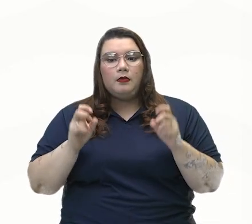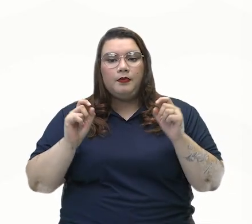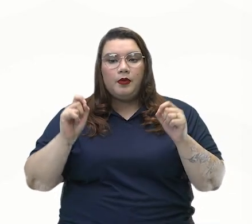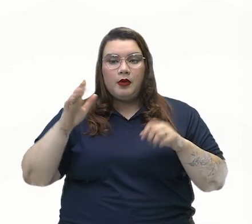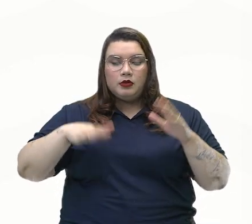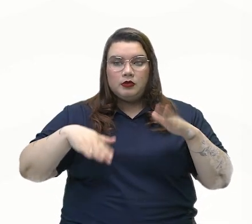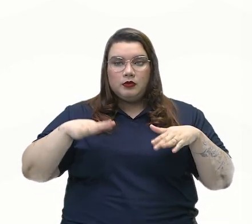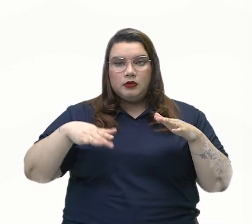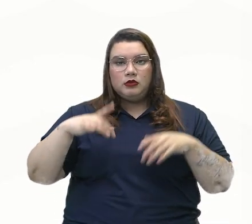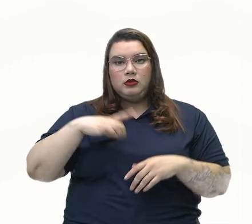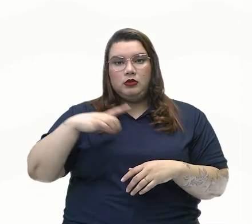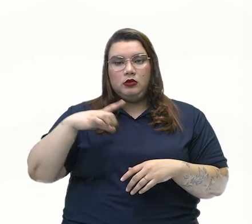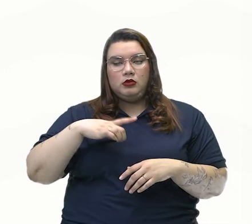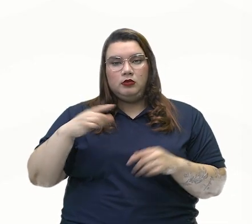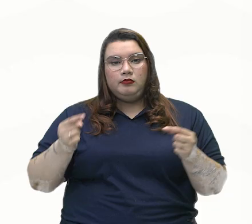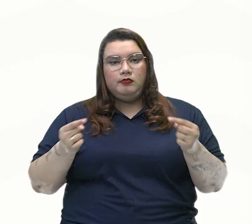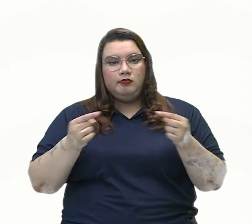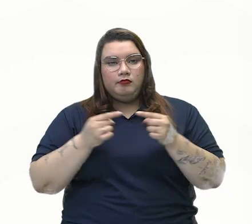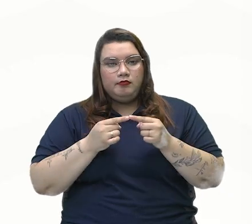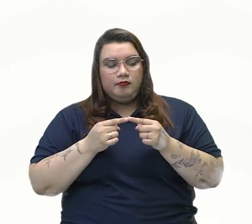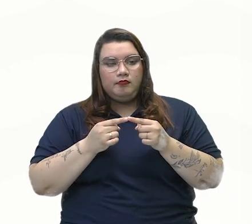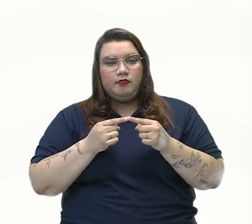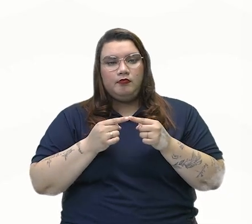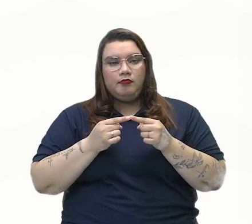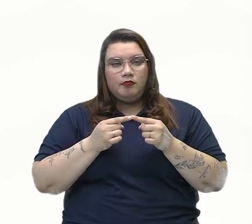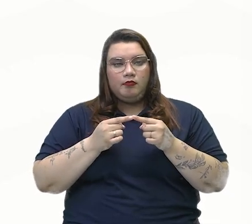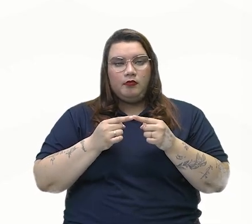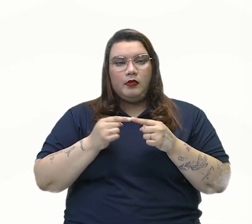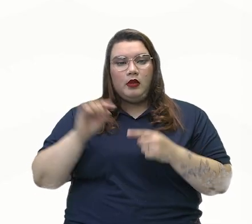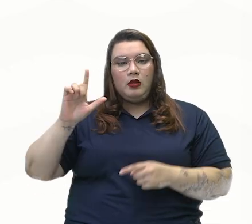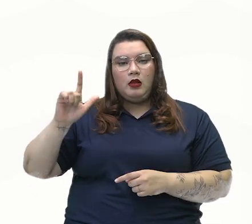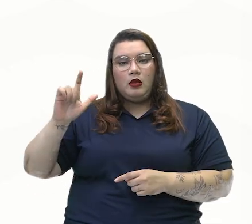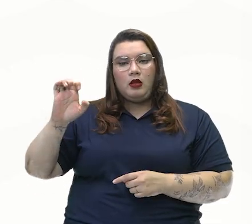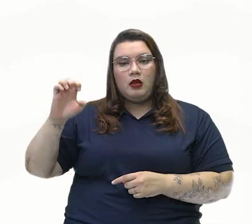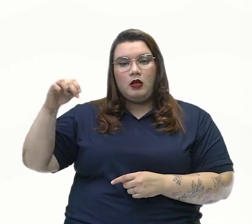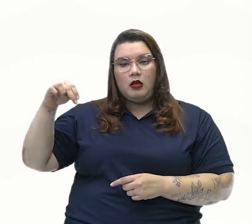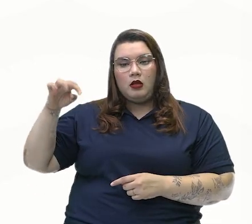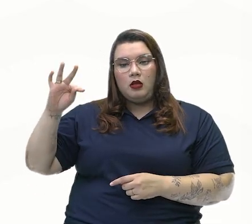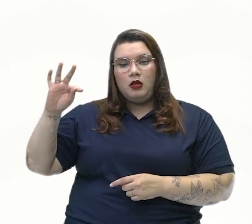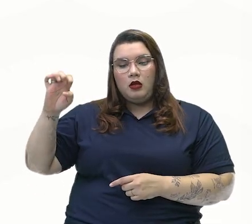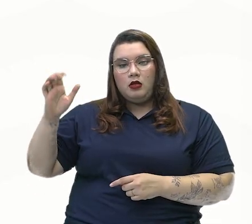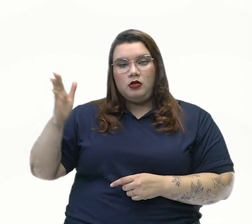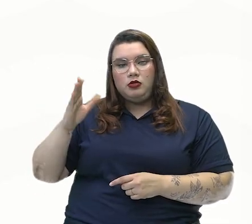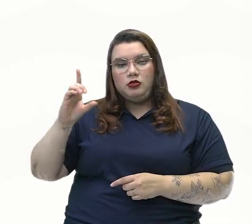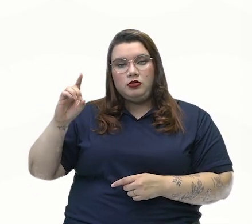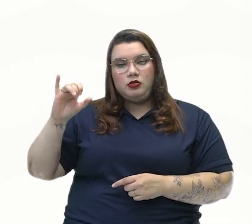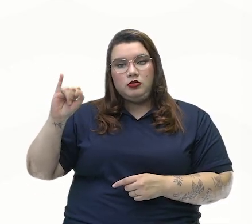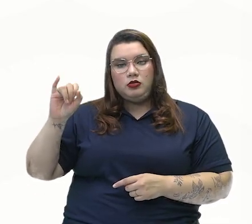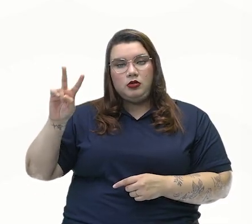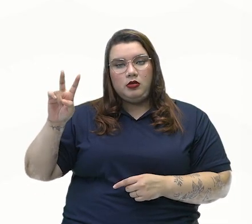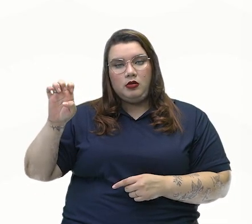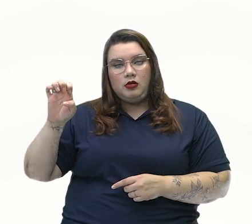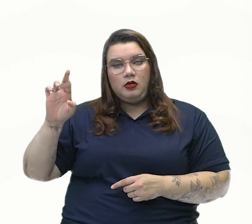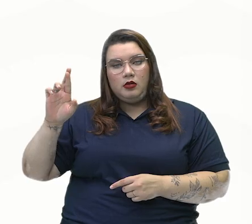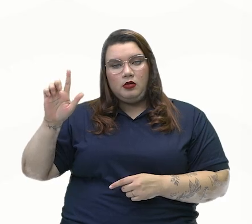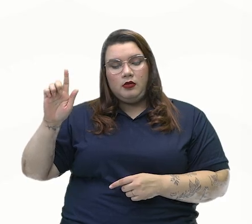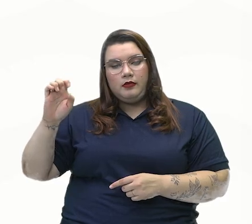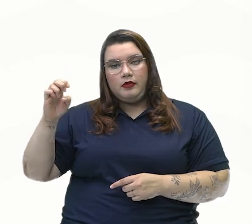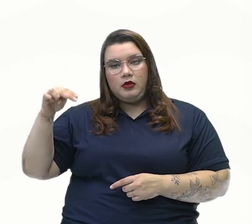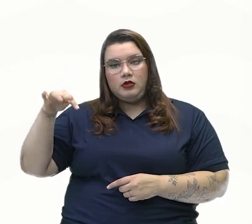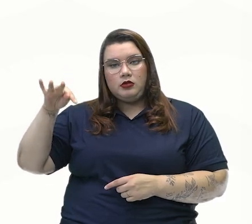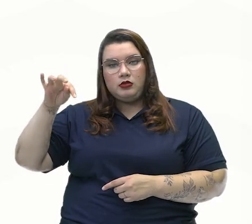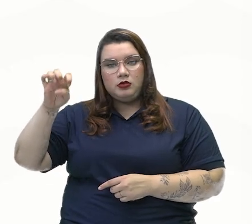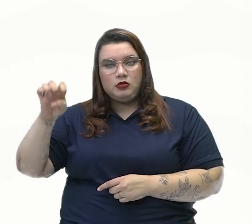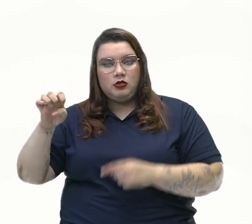só, geralmente a gente tem lentes de bordos espessos como lentes divergentes. E a gente tem lentes